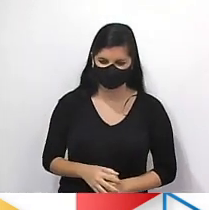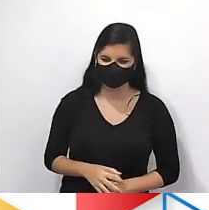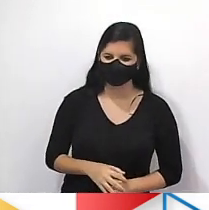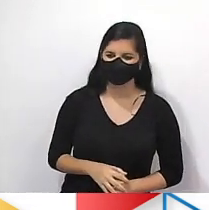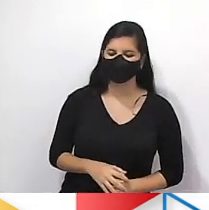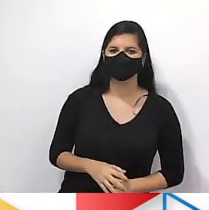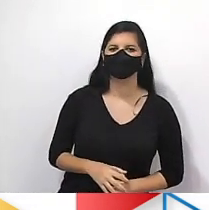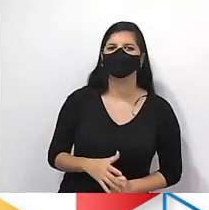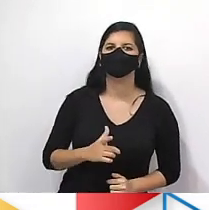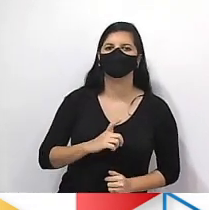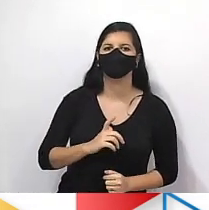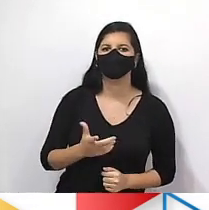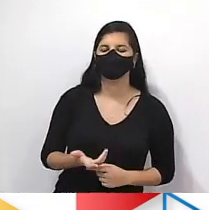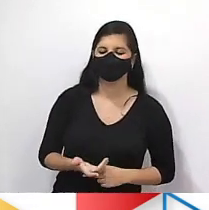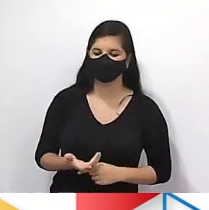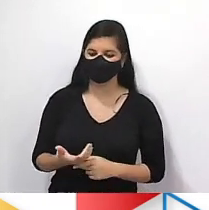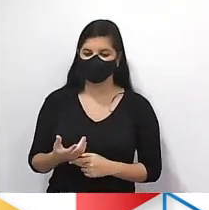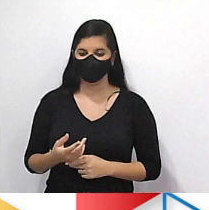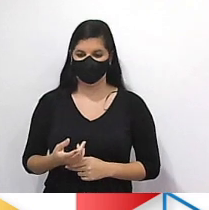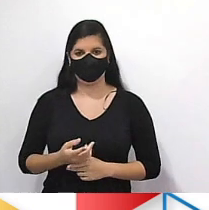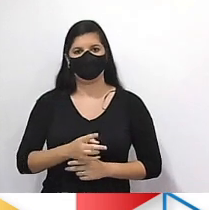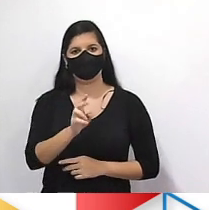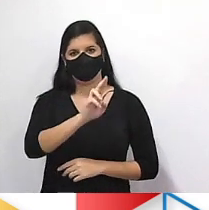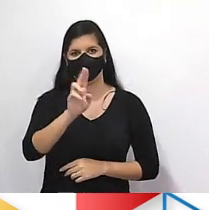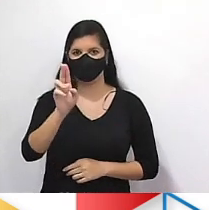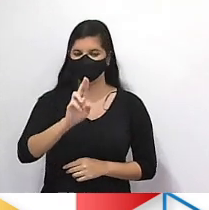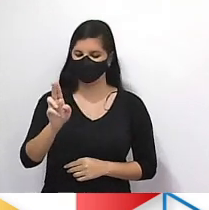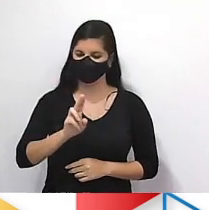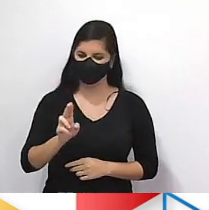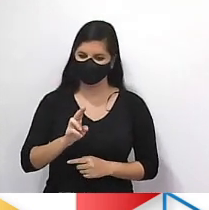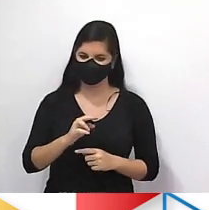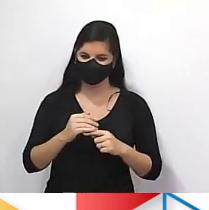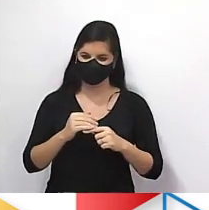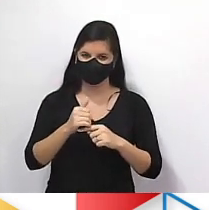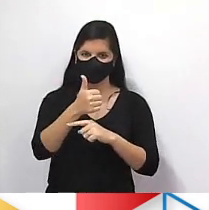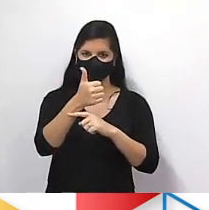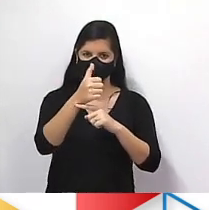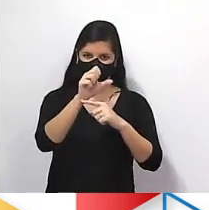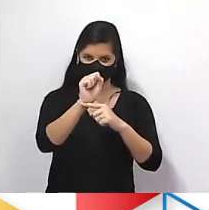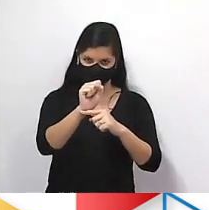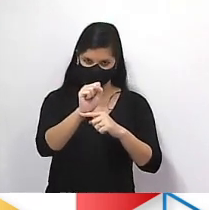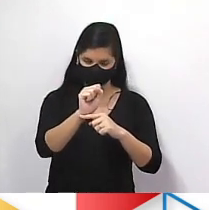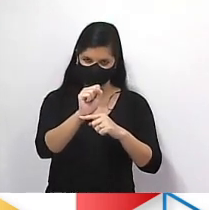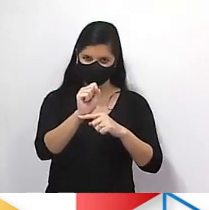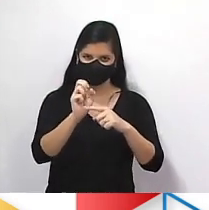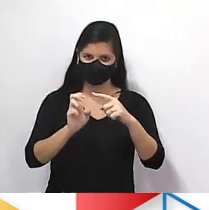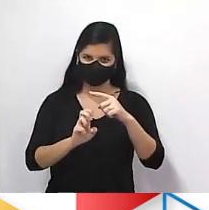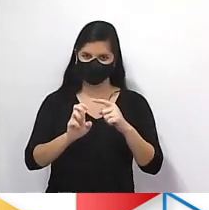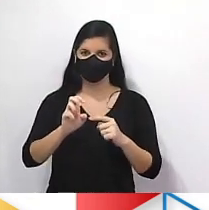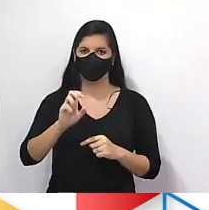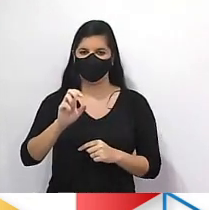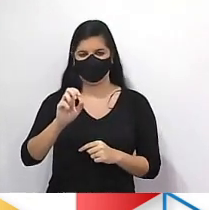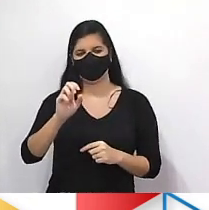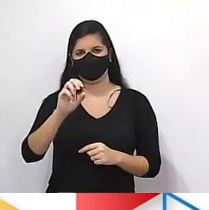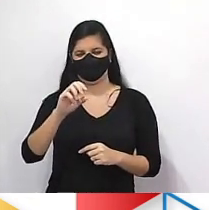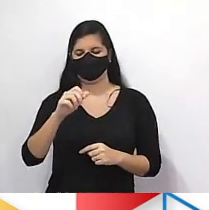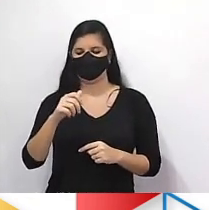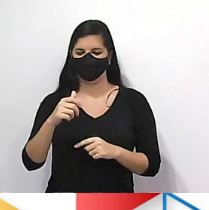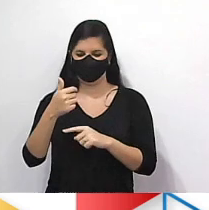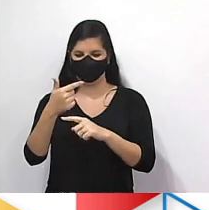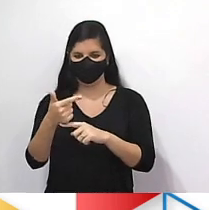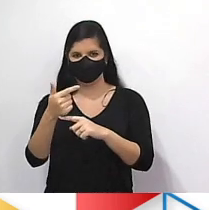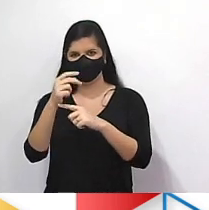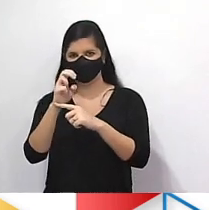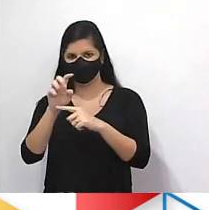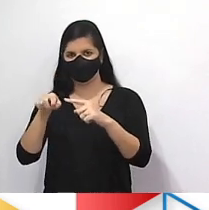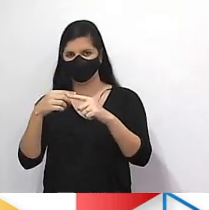Ok? Na nomenclatura nós iríamos falar 18 cinquavos, 25 quatroavos, essas